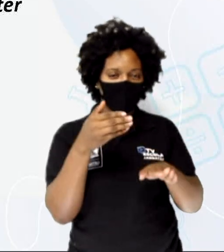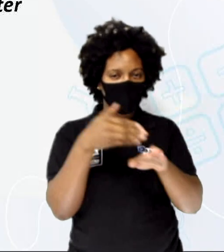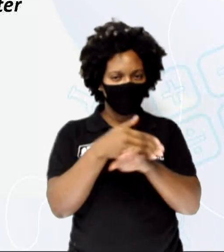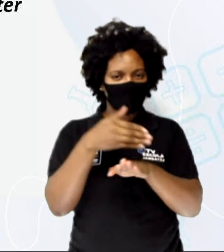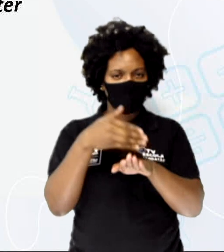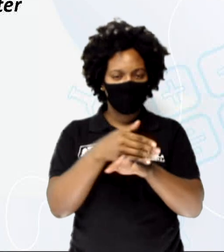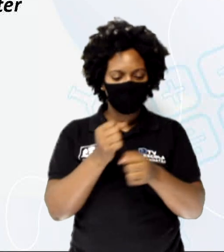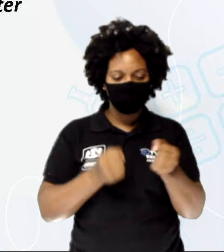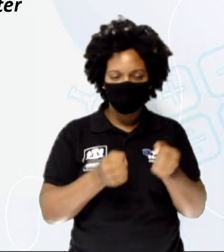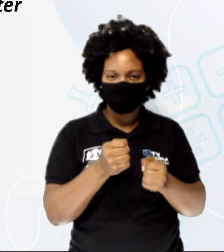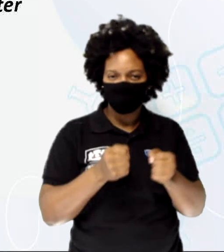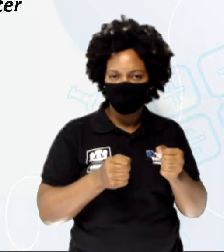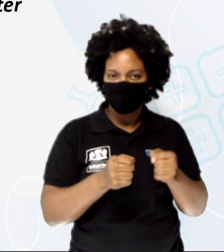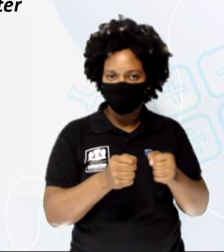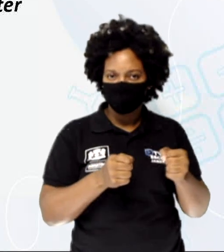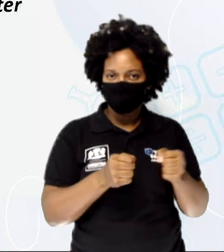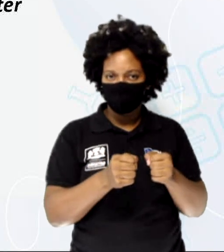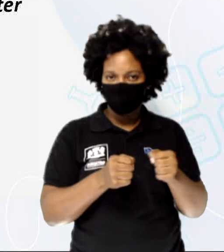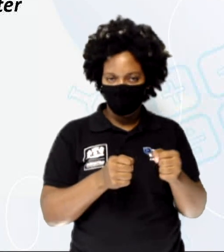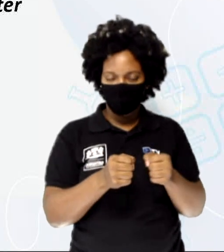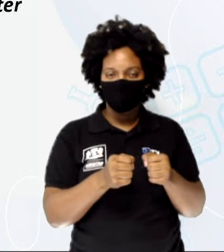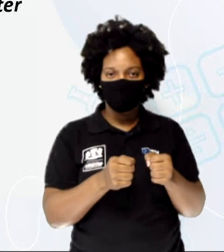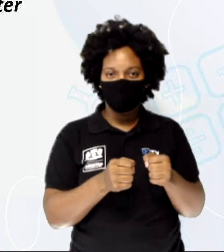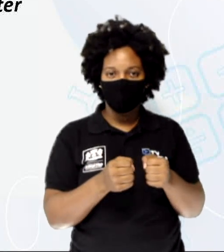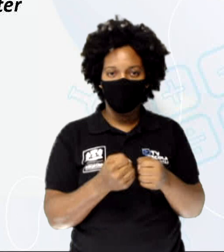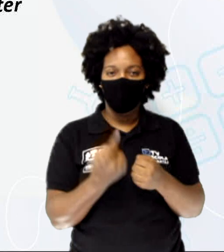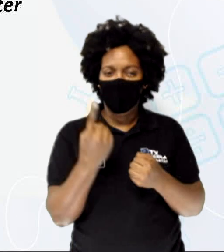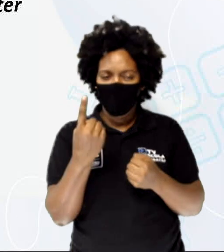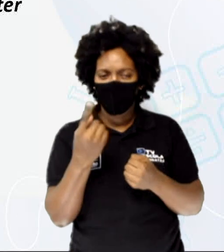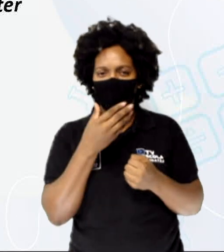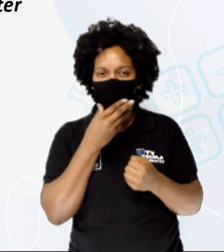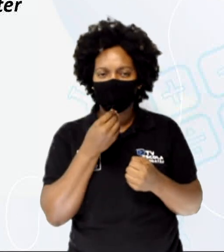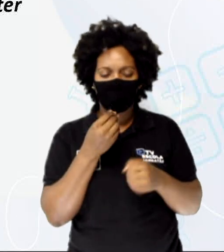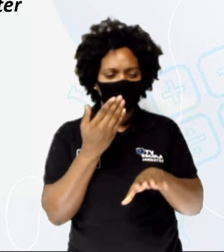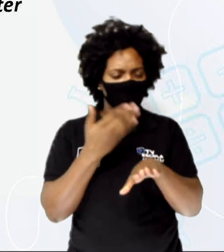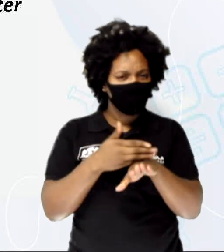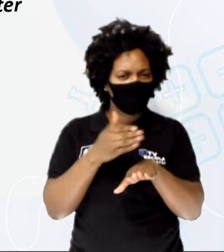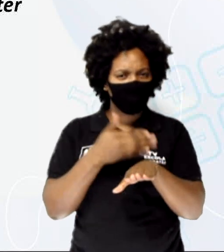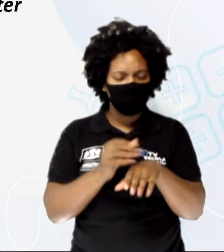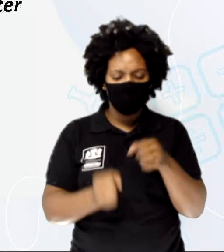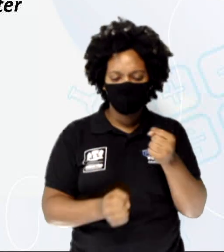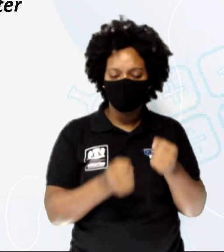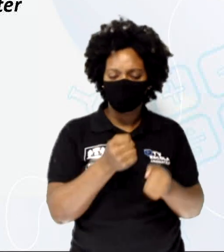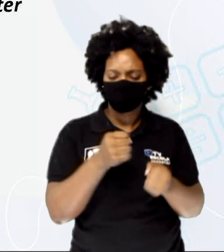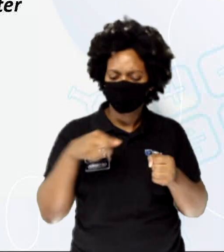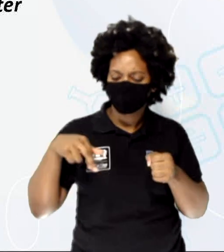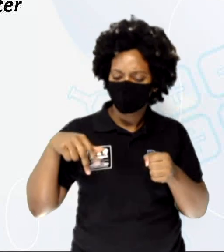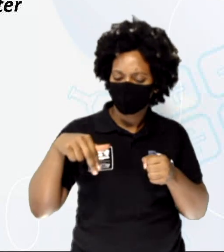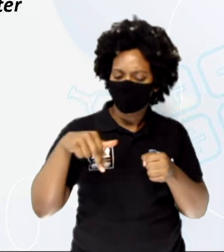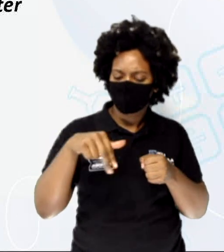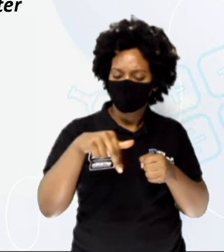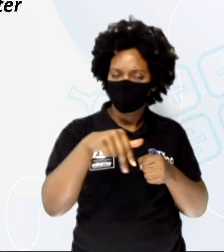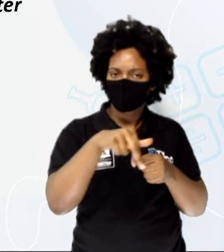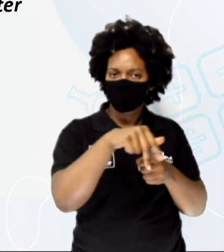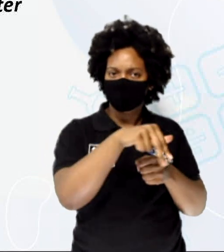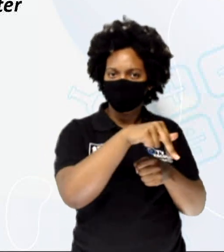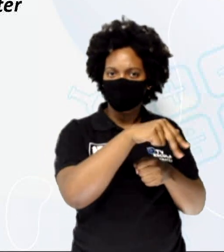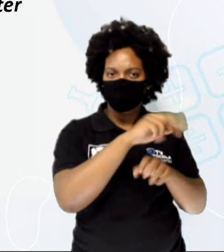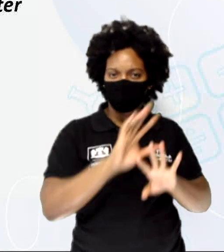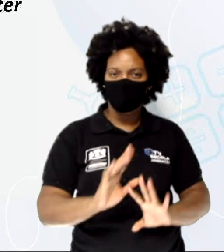corrida de fim de ano, numa montadora, um atleta decidiu treinar percorrendo o trajeto destinado a esse